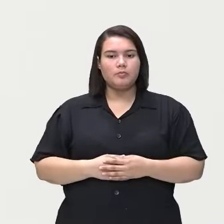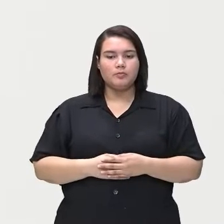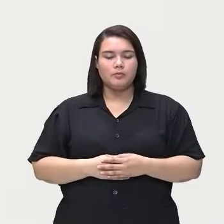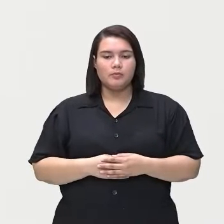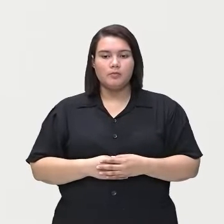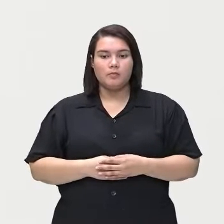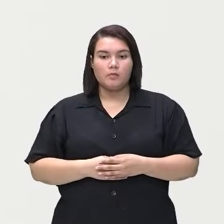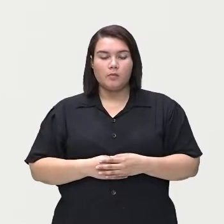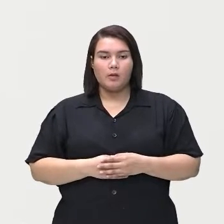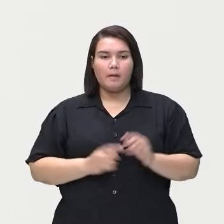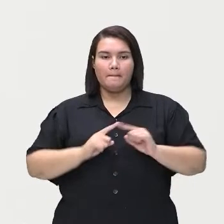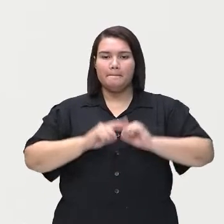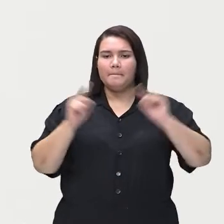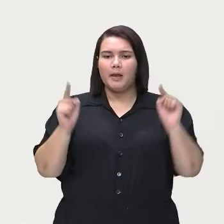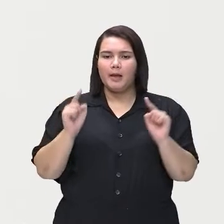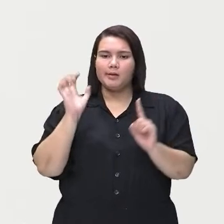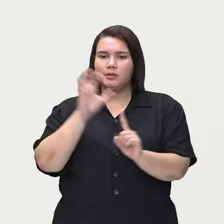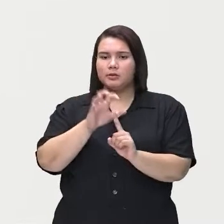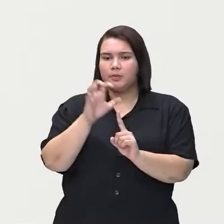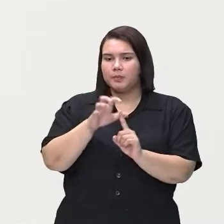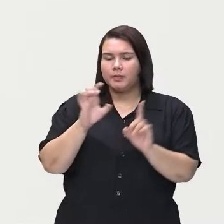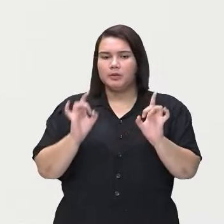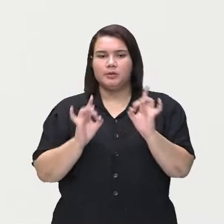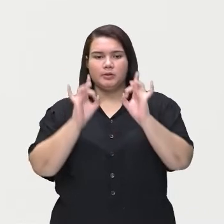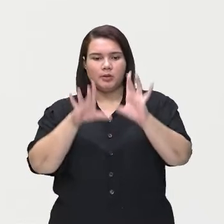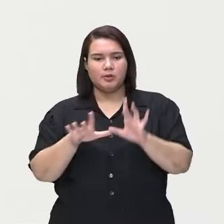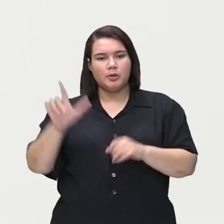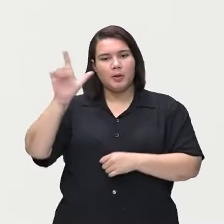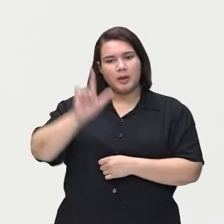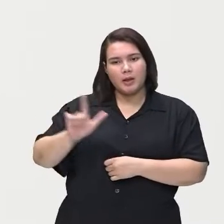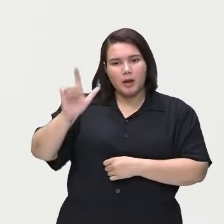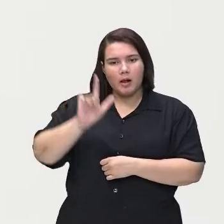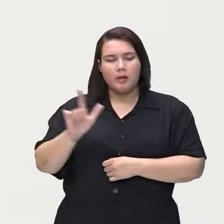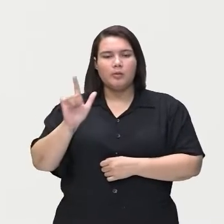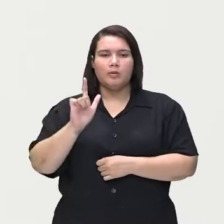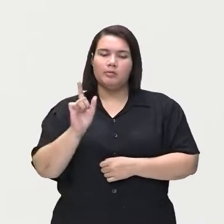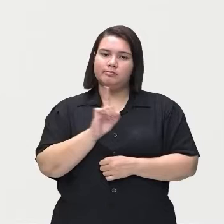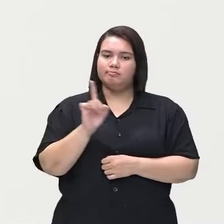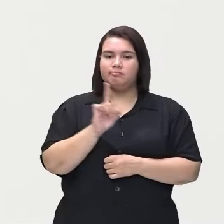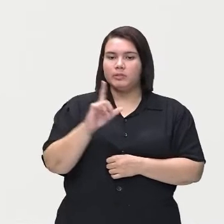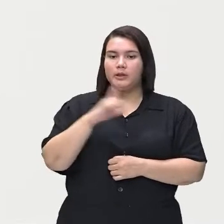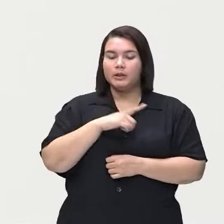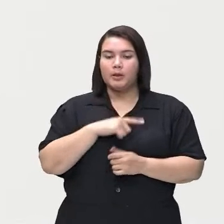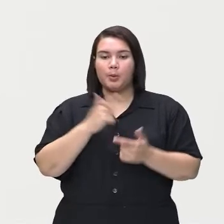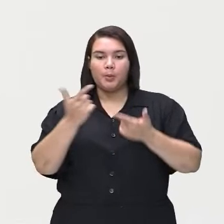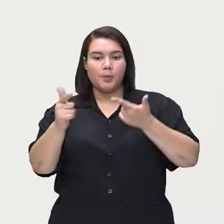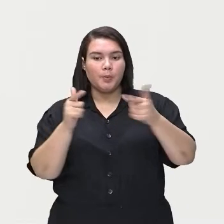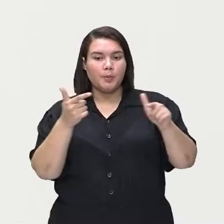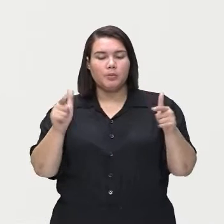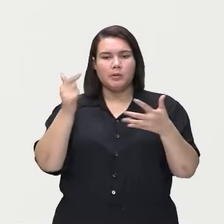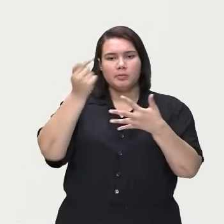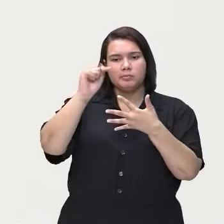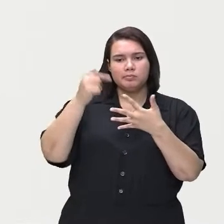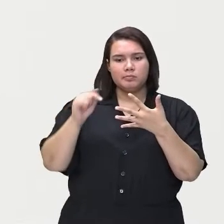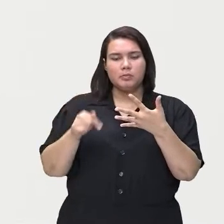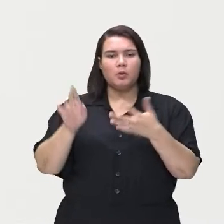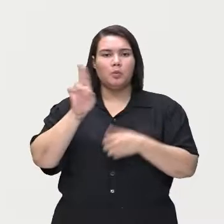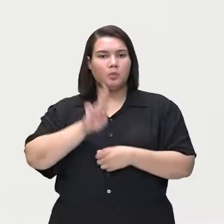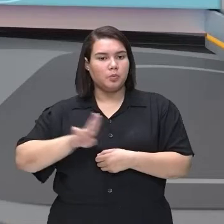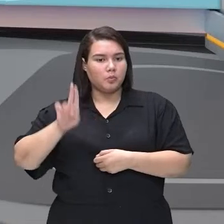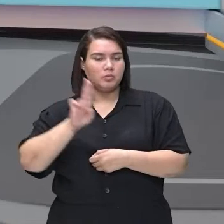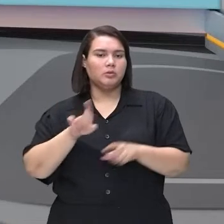essa influência não iria ficar apenas na literatura. A gente vai ter outros elementos que vão ser